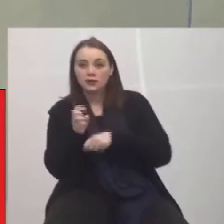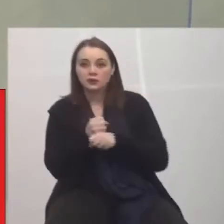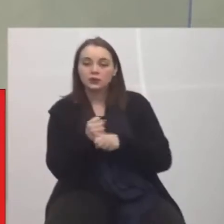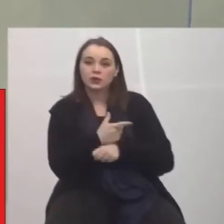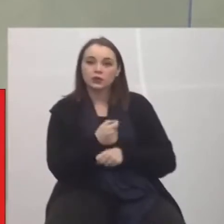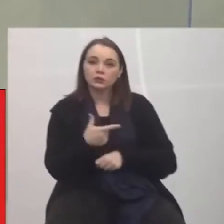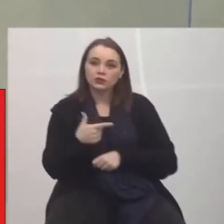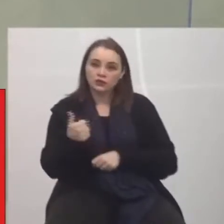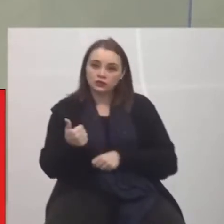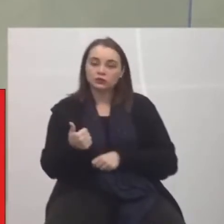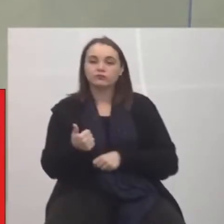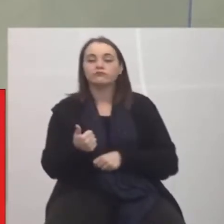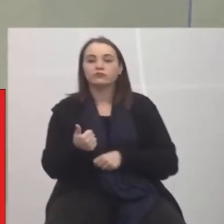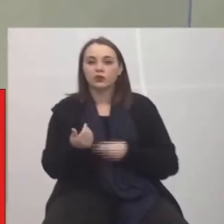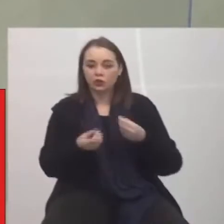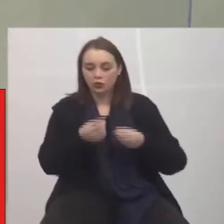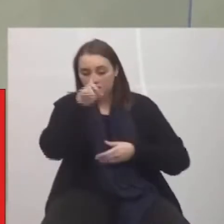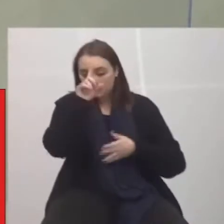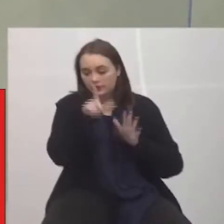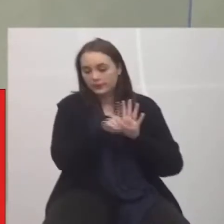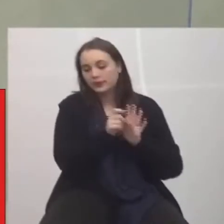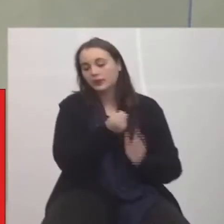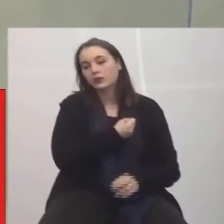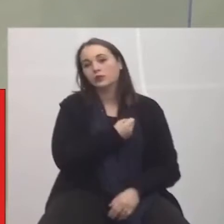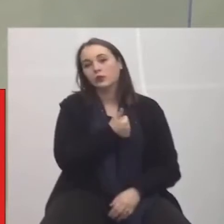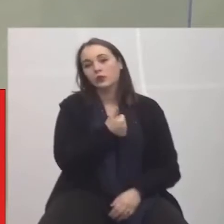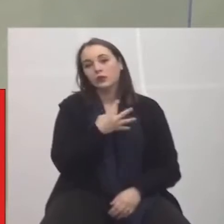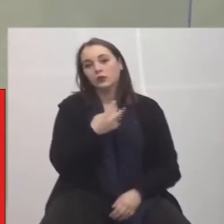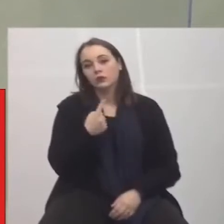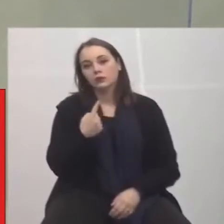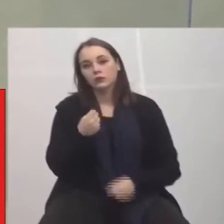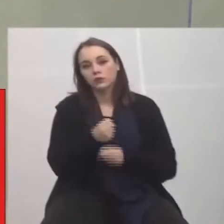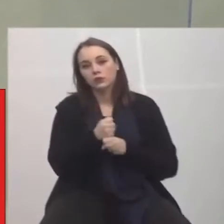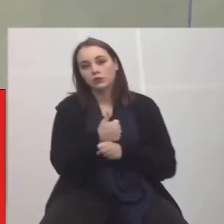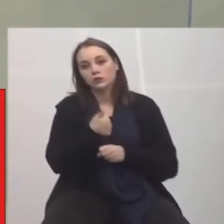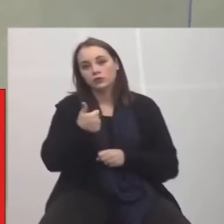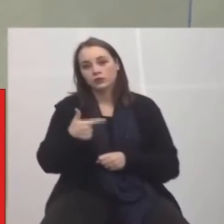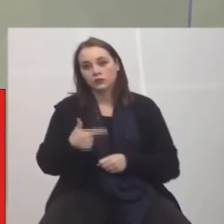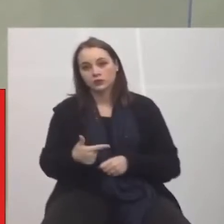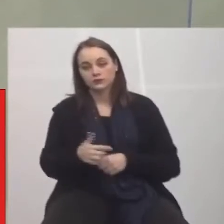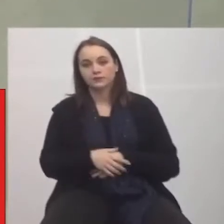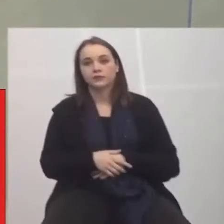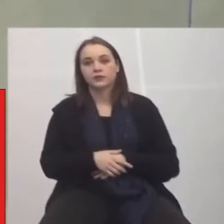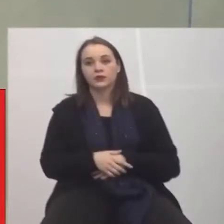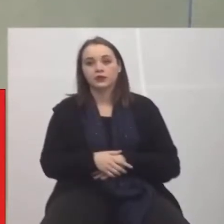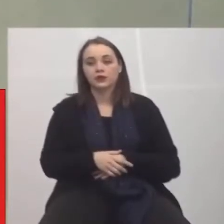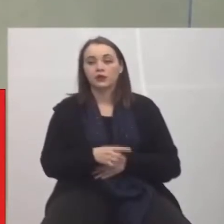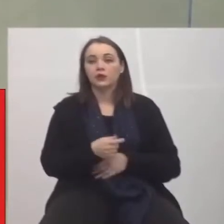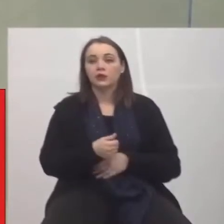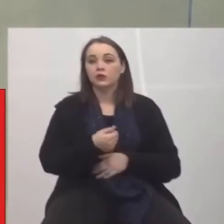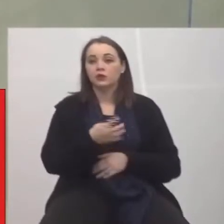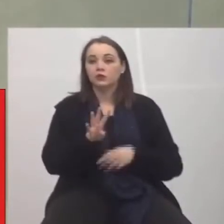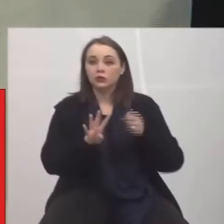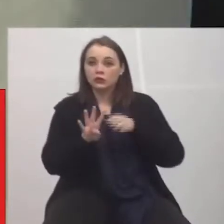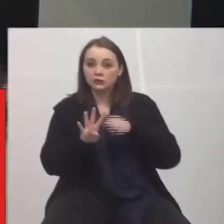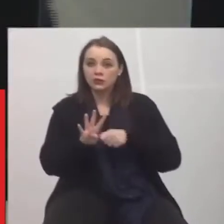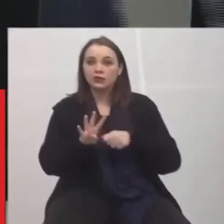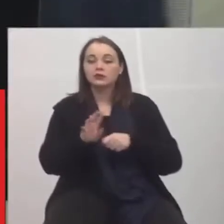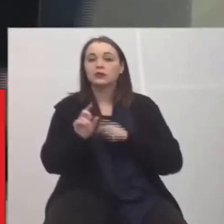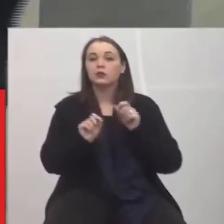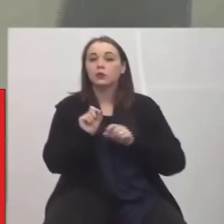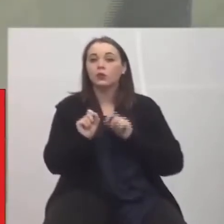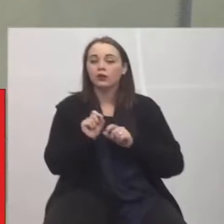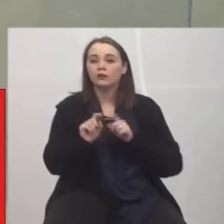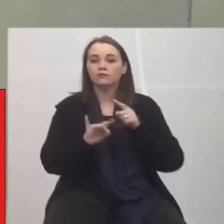Lei 141/2012, né? O primeiro quadrimestre de 2021, ele compreende os meses de janeiro